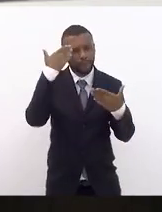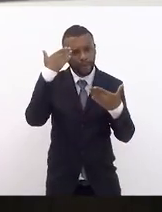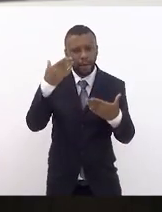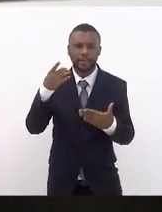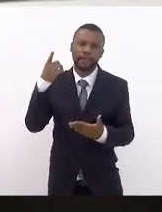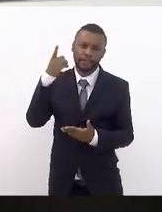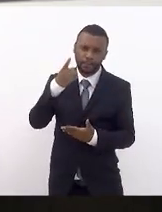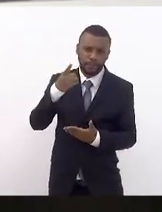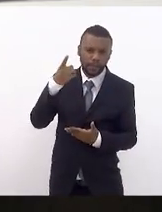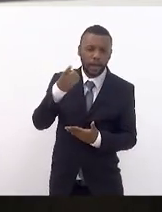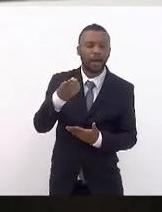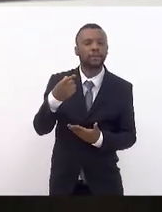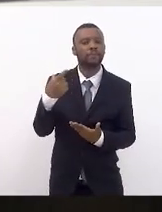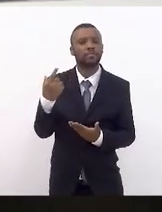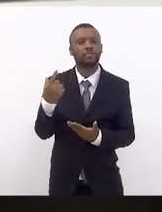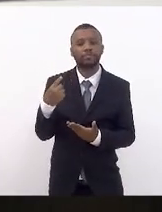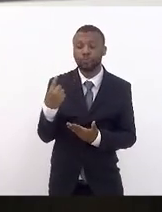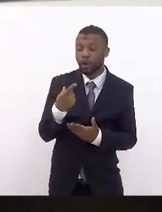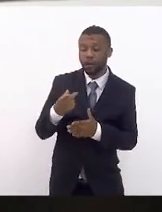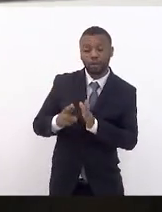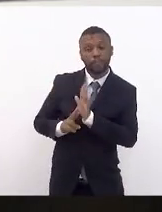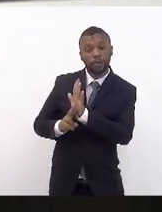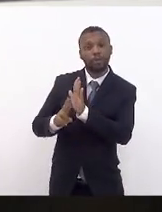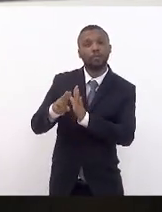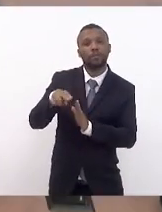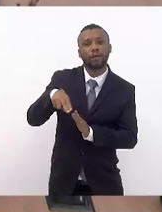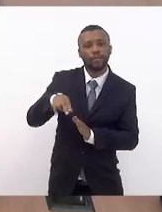deputada, em nome de Nova Iguaçu.